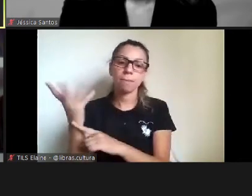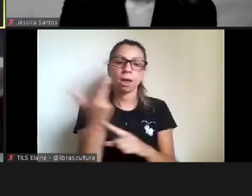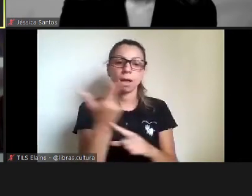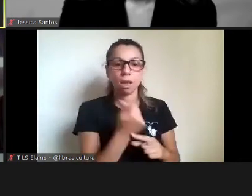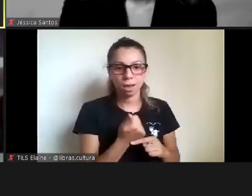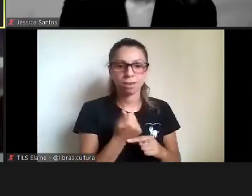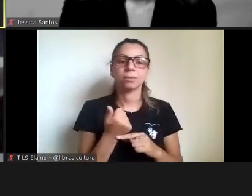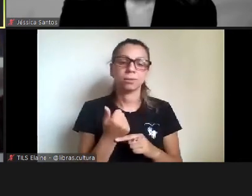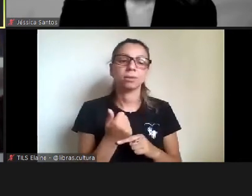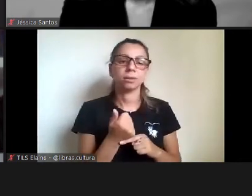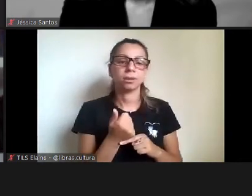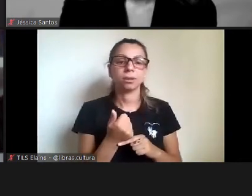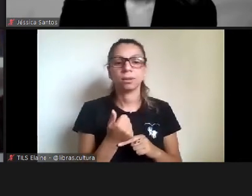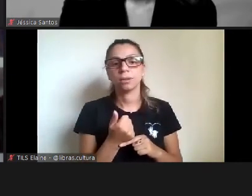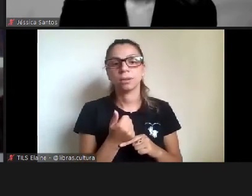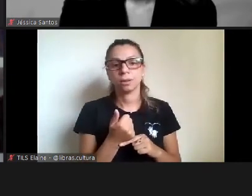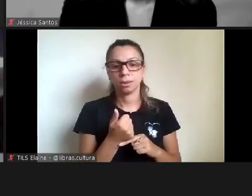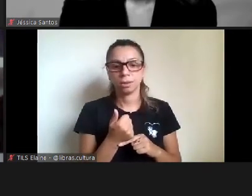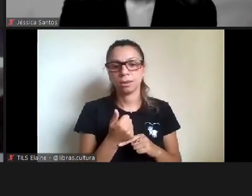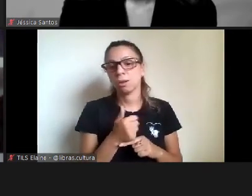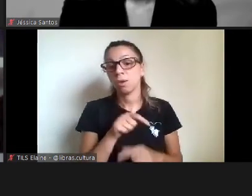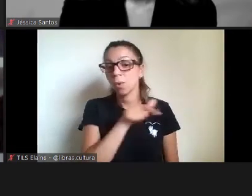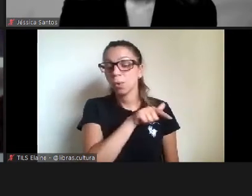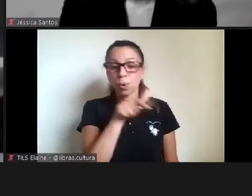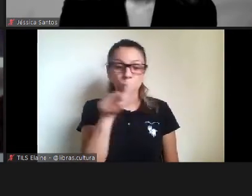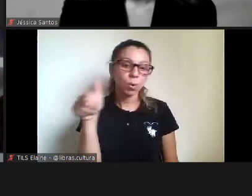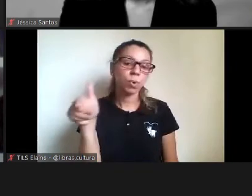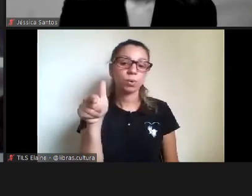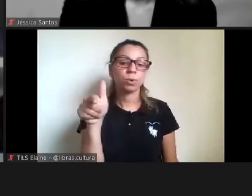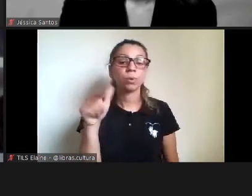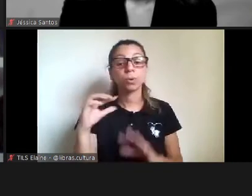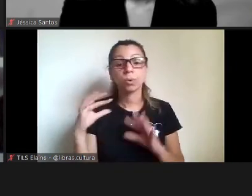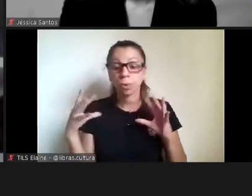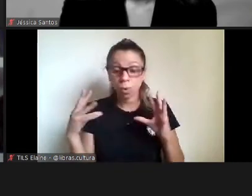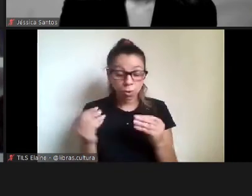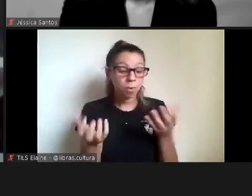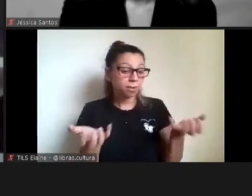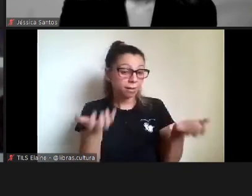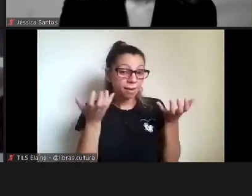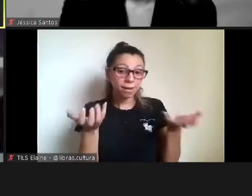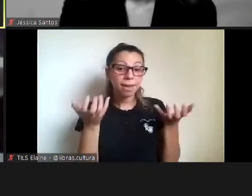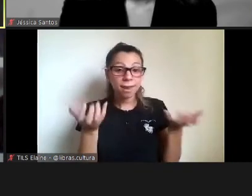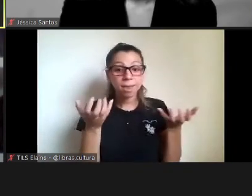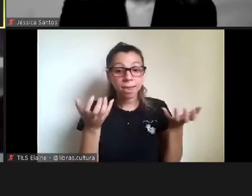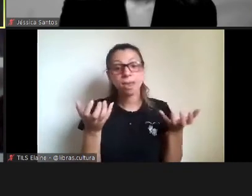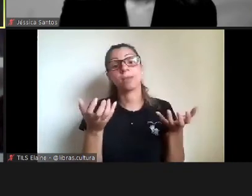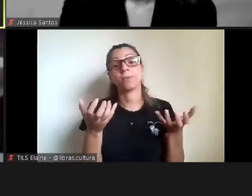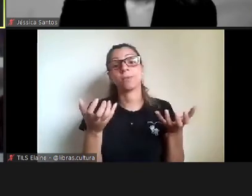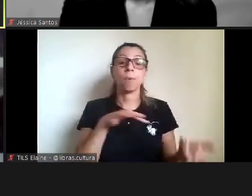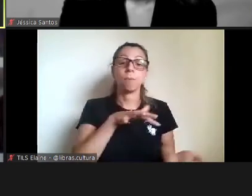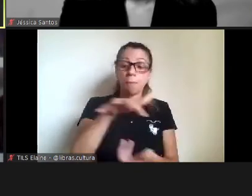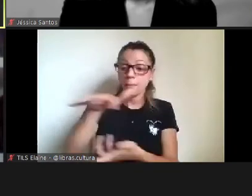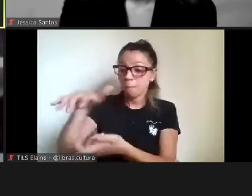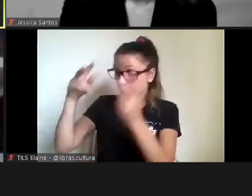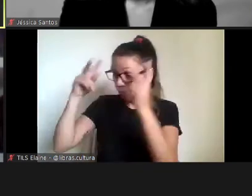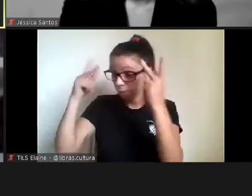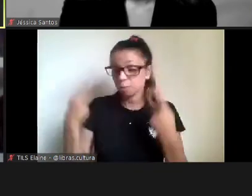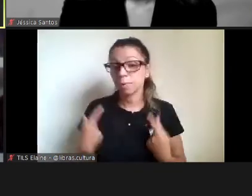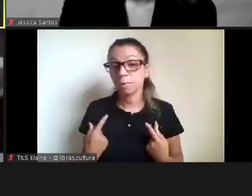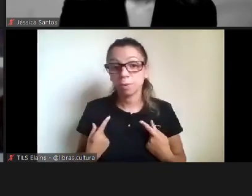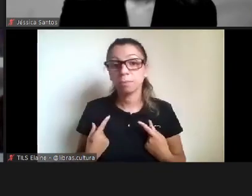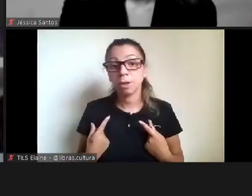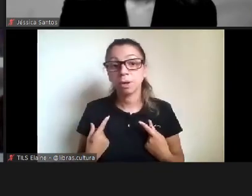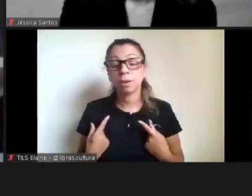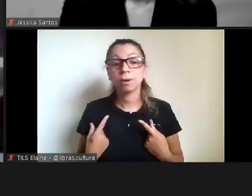um. Mas, não, mas aquele outro lá, todos nós queremos enquanto civilização. Eu entendo